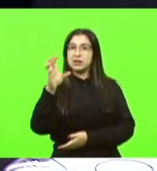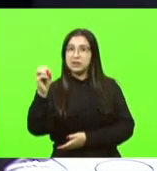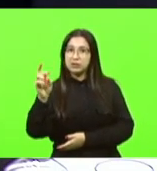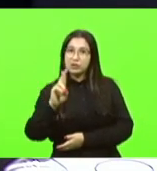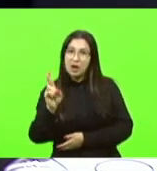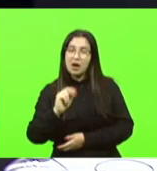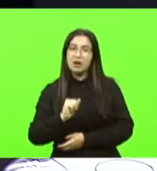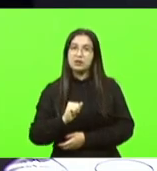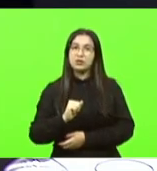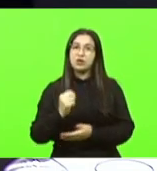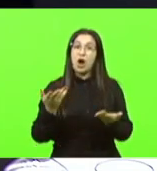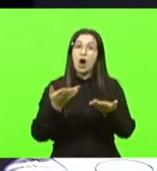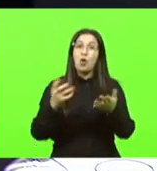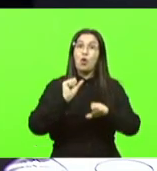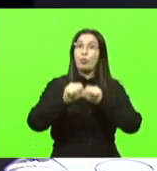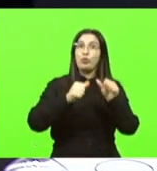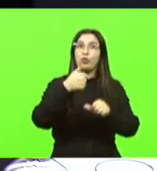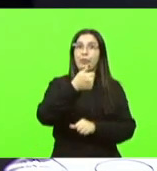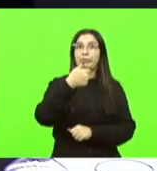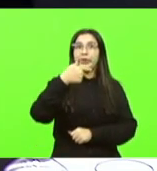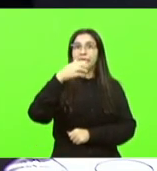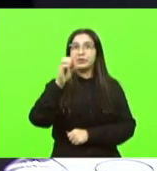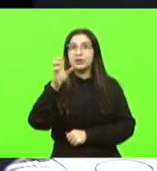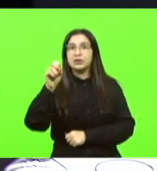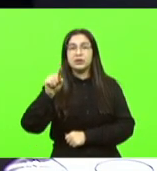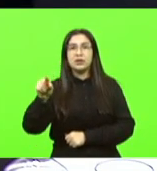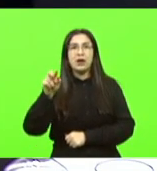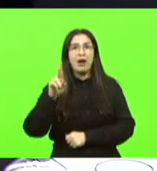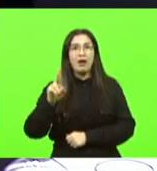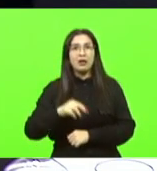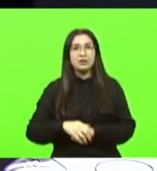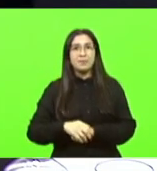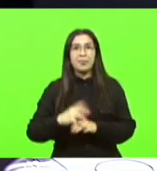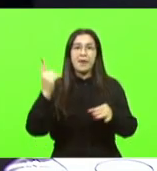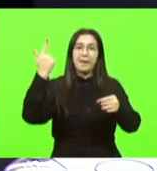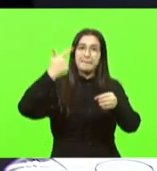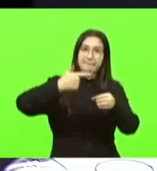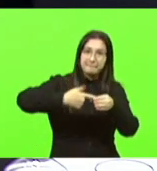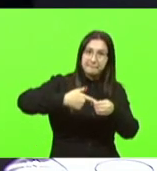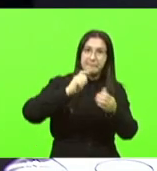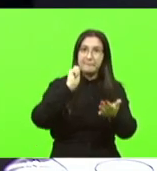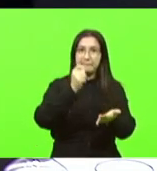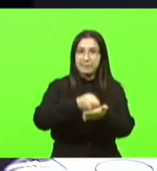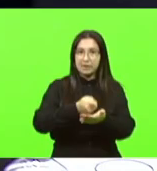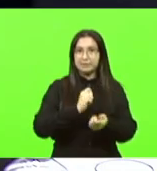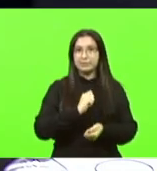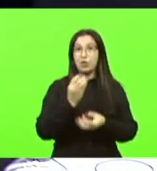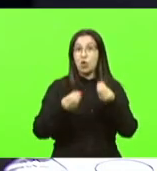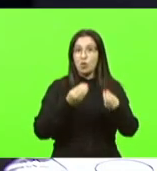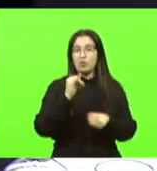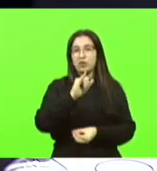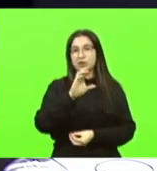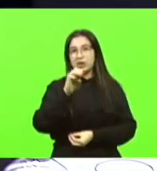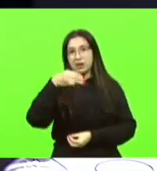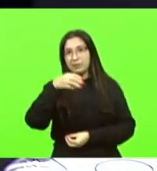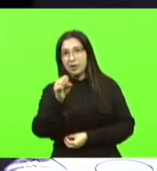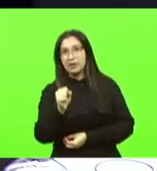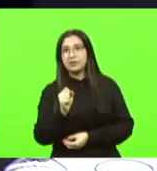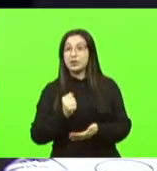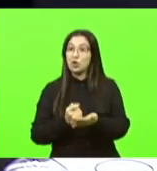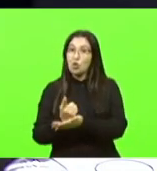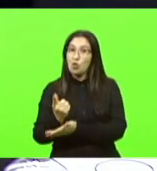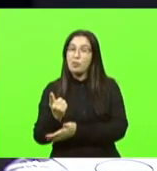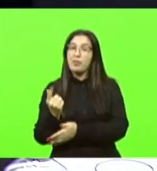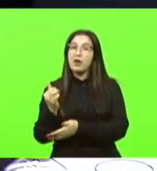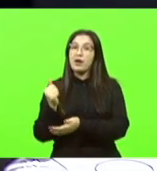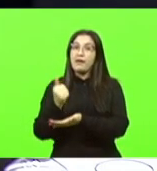mas não é só isso quando ele abastece no posto ele paga o ICMS quando ele compra uma na farmácia